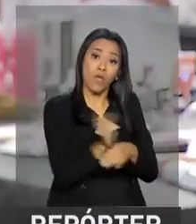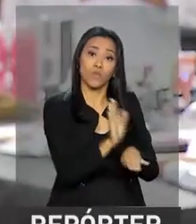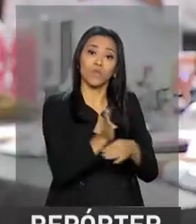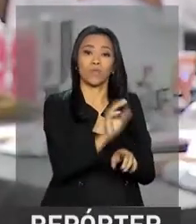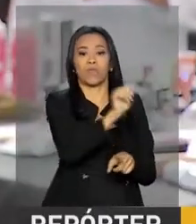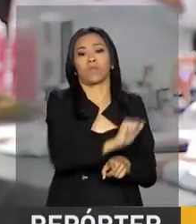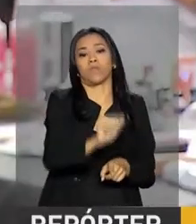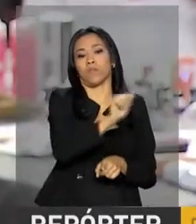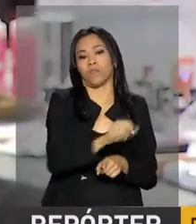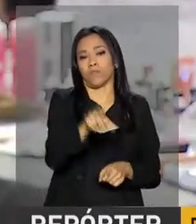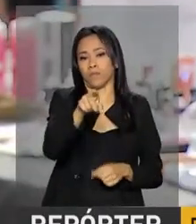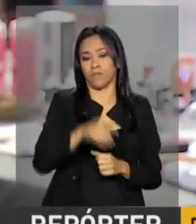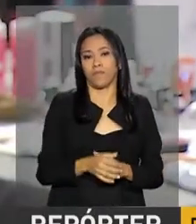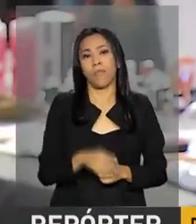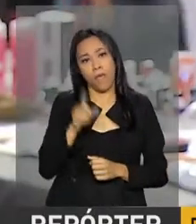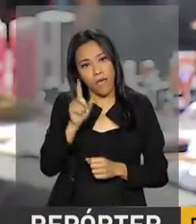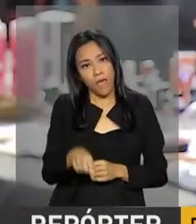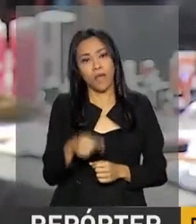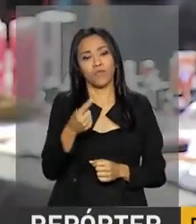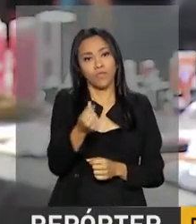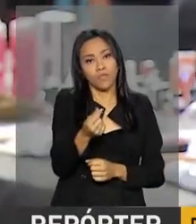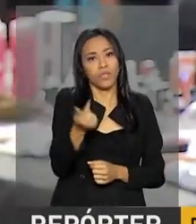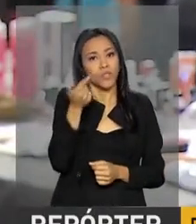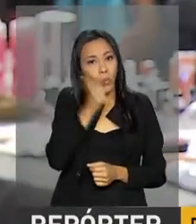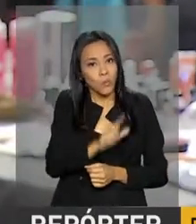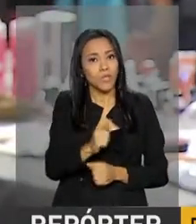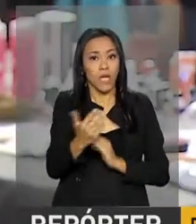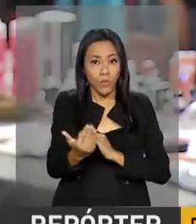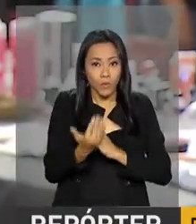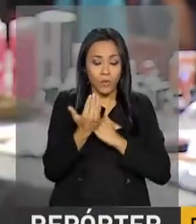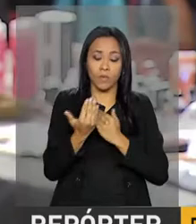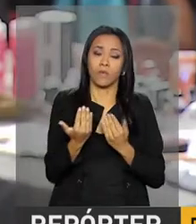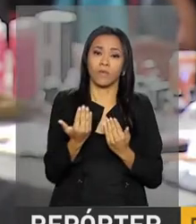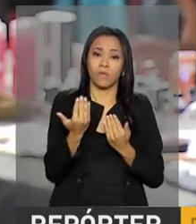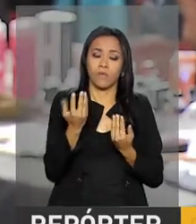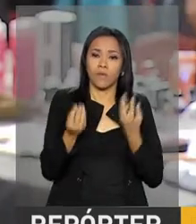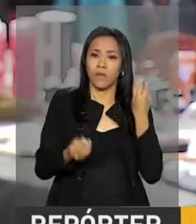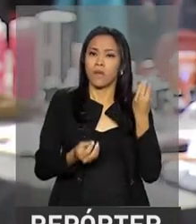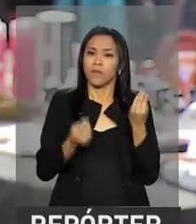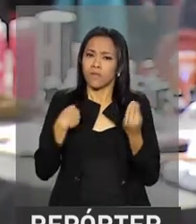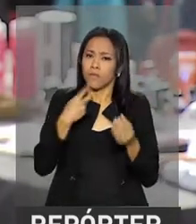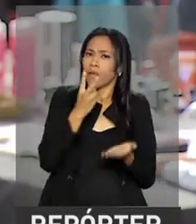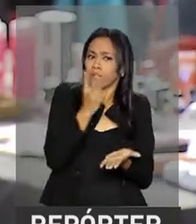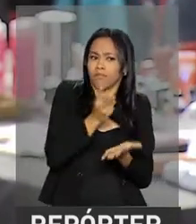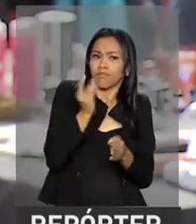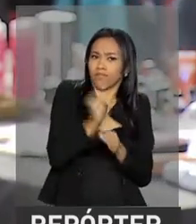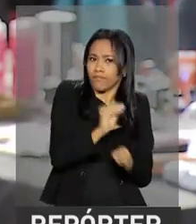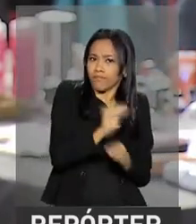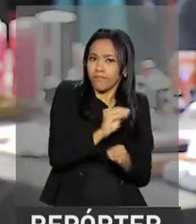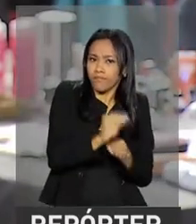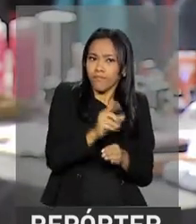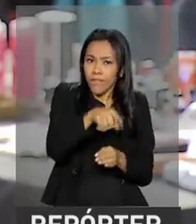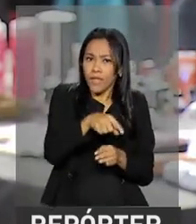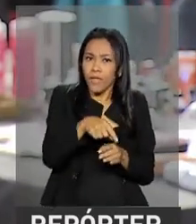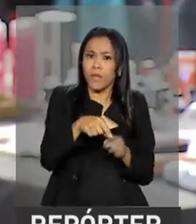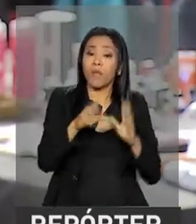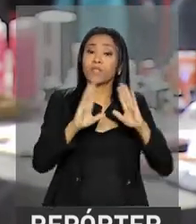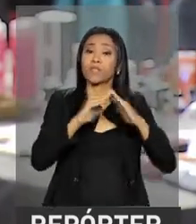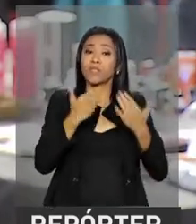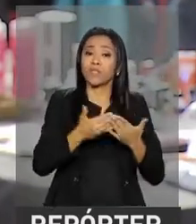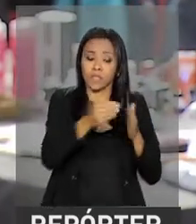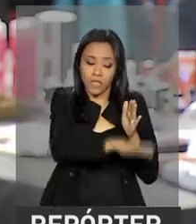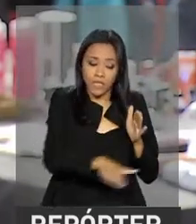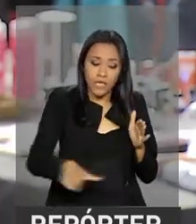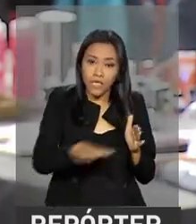retorno que nós podemos ter financeiro é o que nos ajuda a manter tanto a casa do candango é uma creche que tem